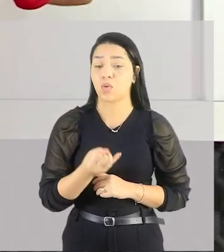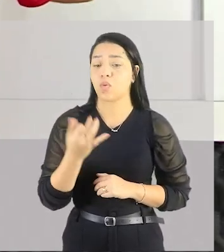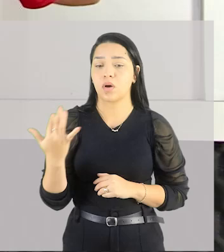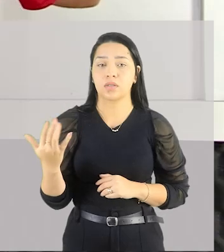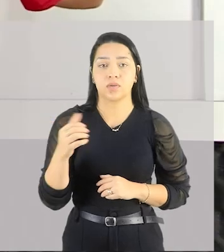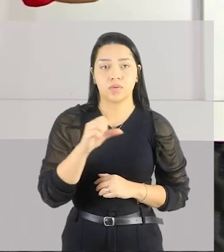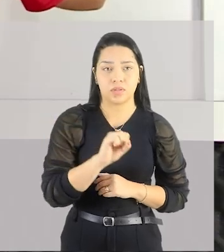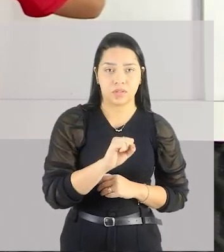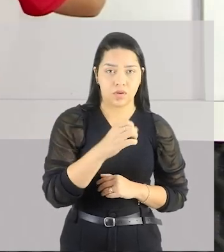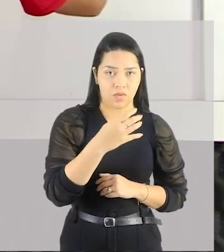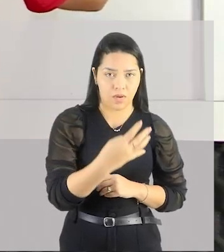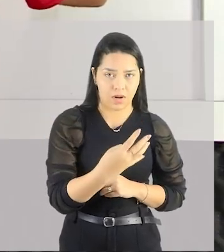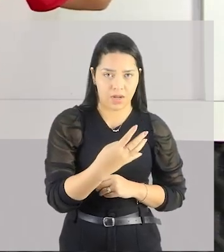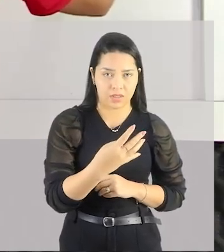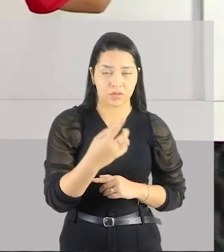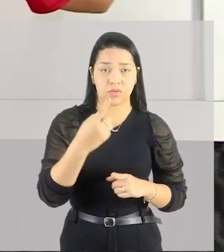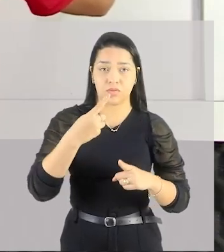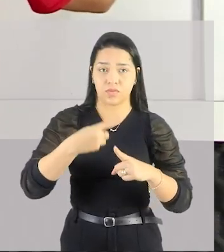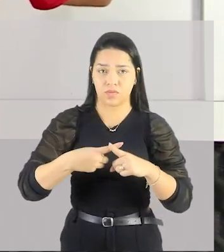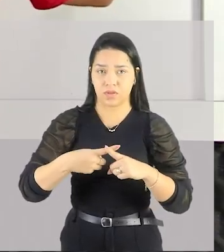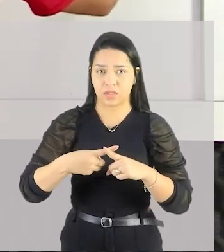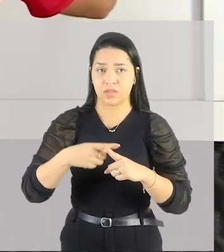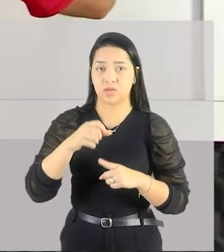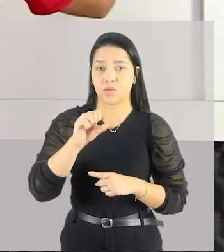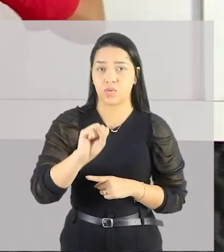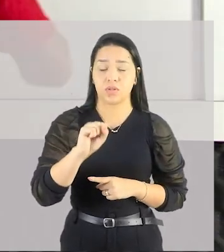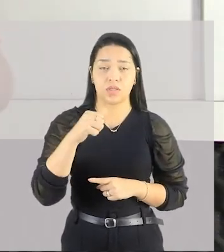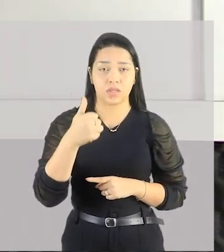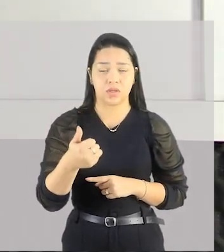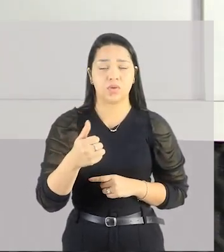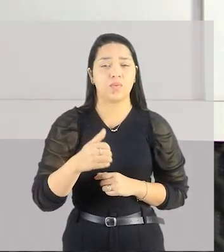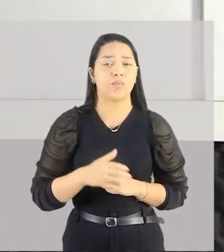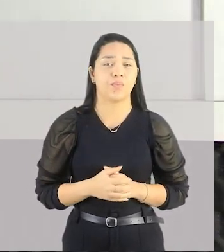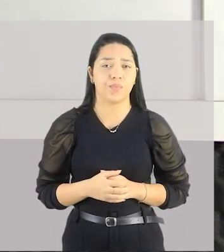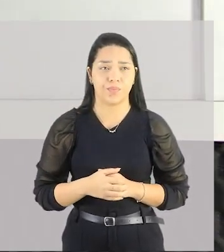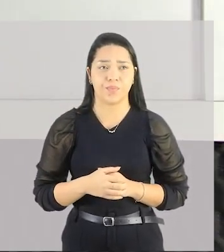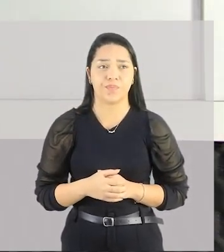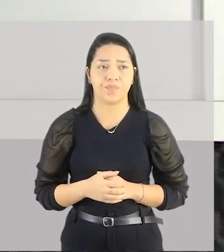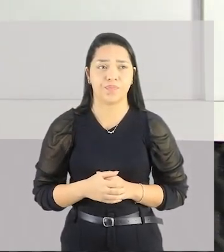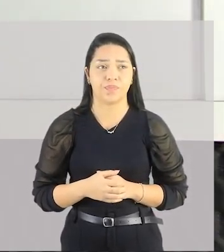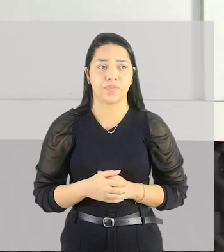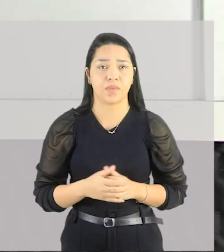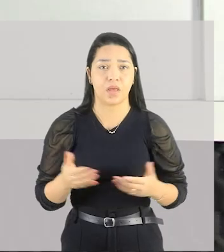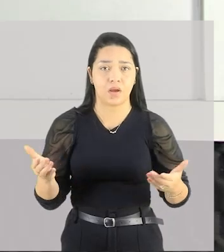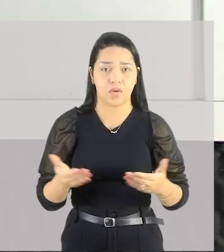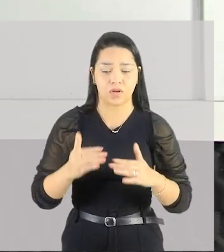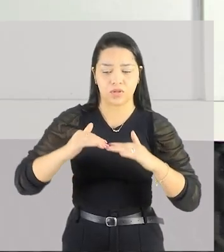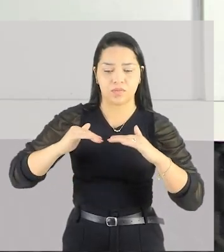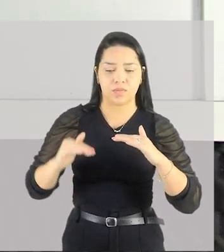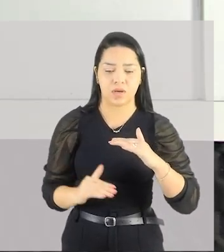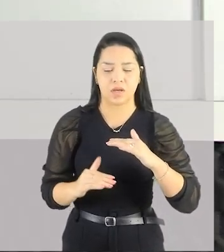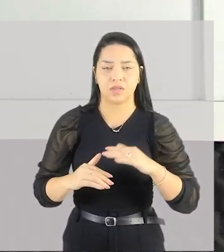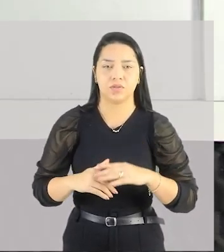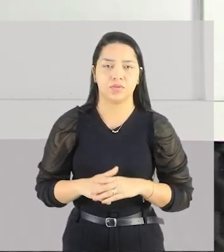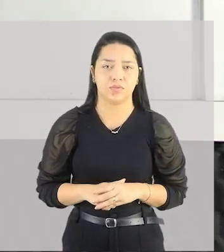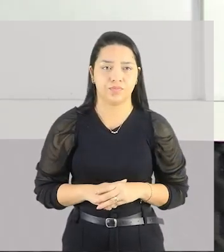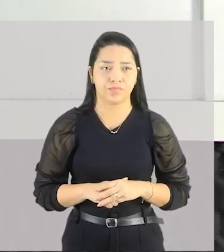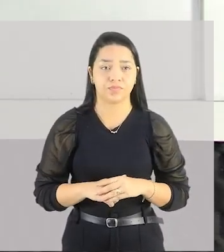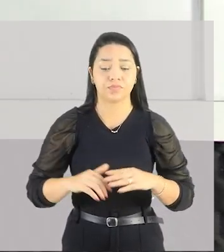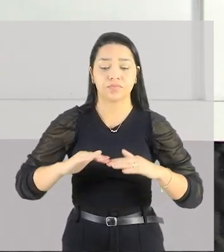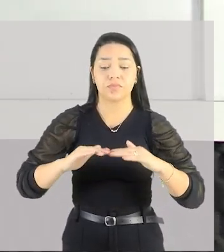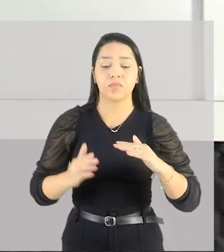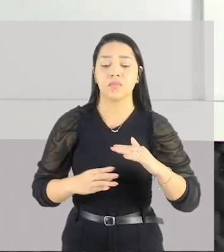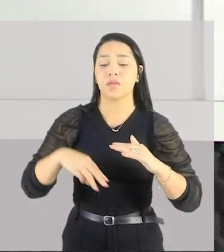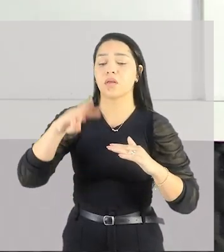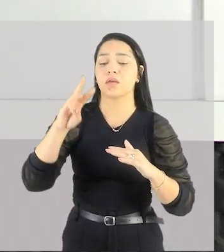aqui, ó. D1 elevado à quarta. Eu vou fazer o seguinte, eu vou criar uma fração somente para